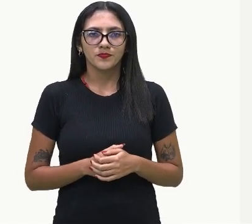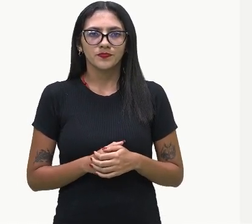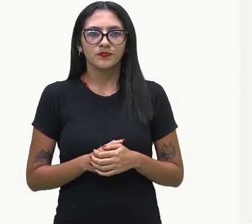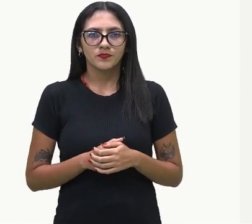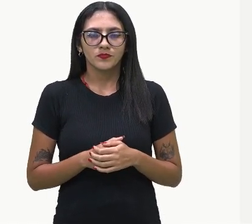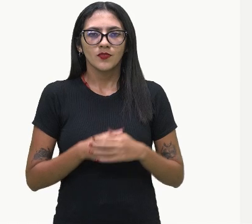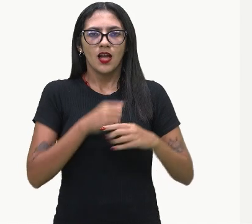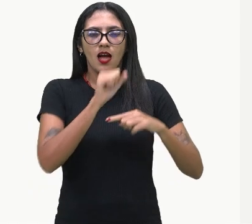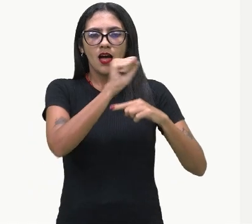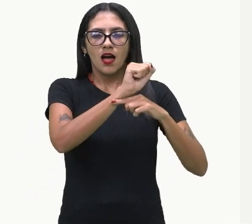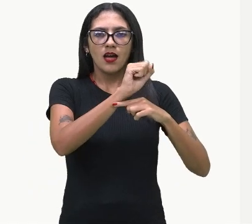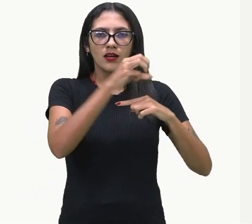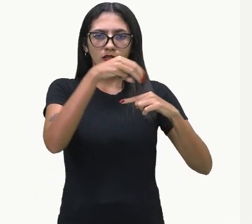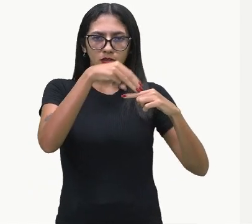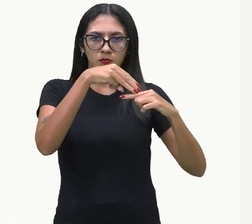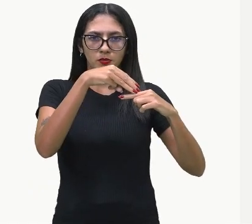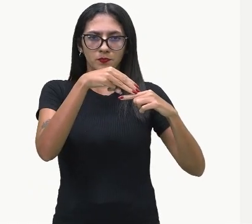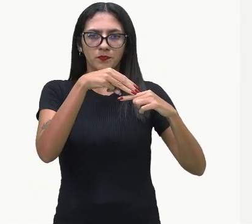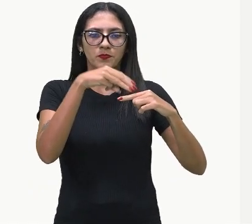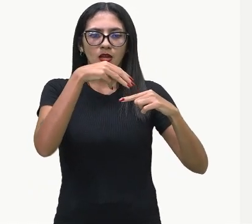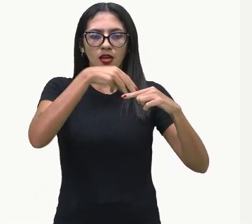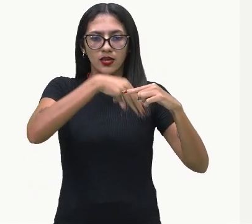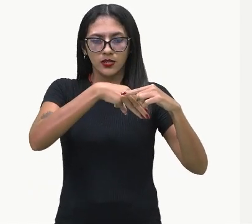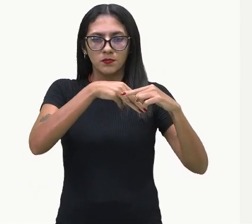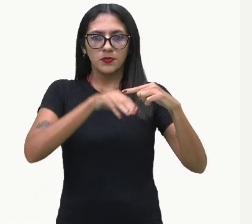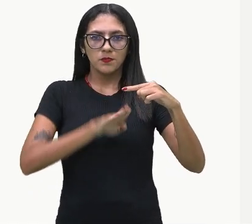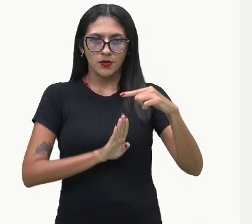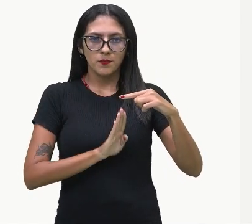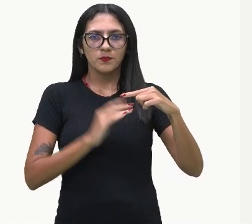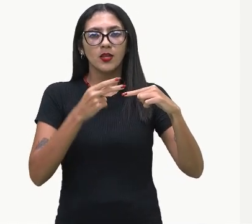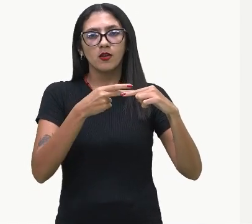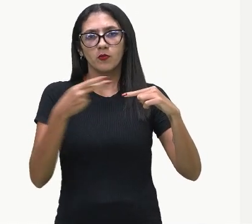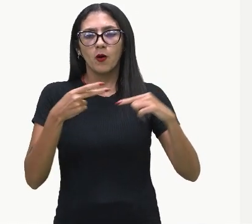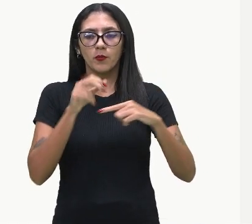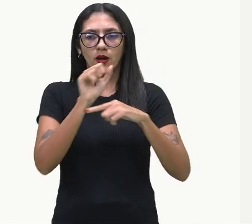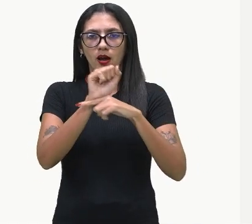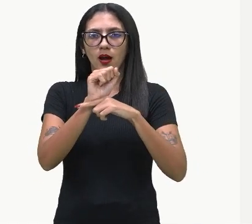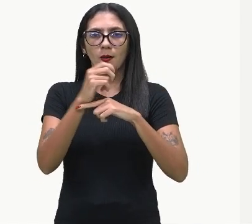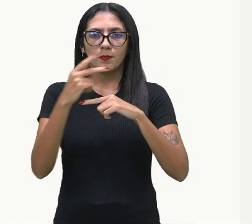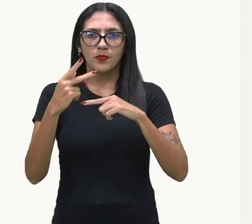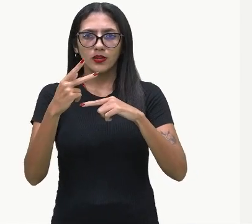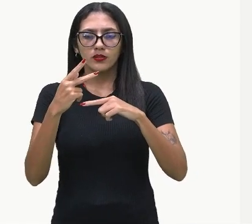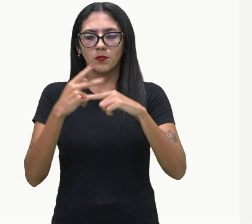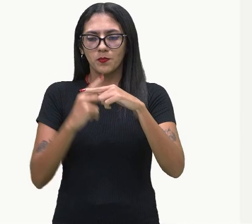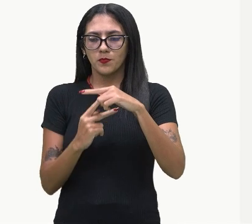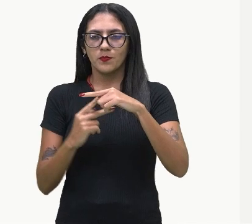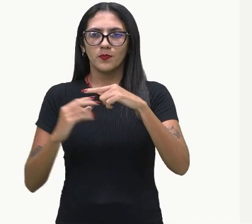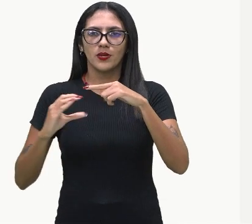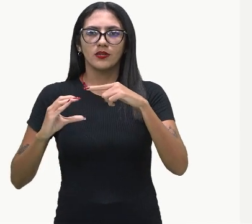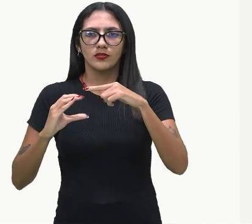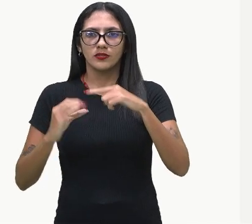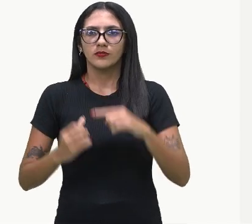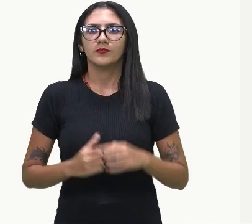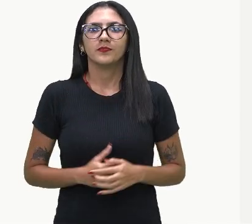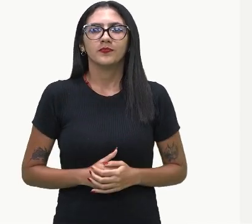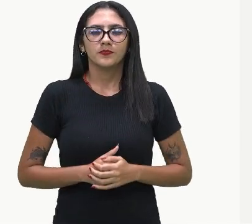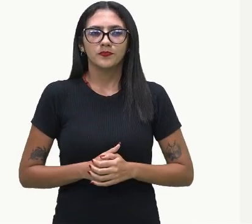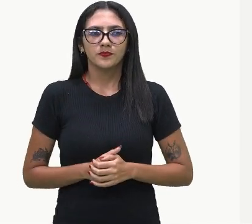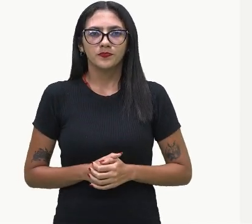AM está para MB, assim como AP está para PC. Como assim?